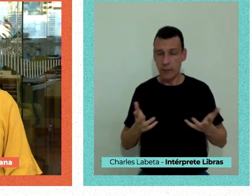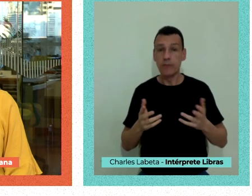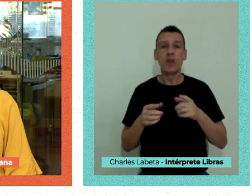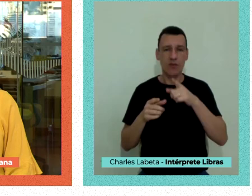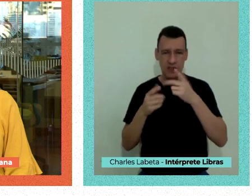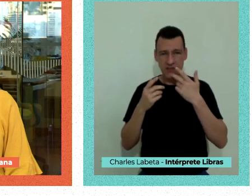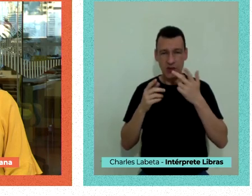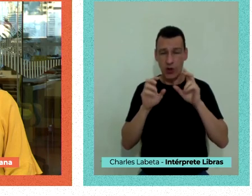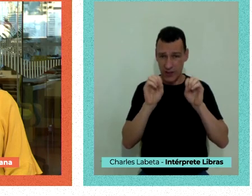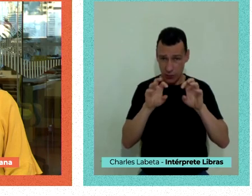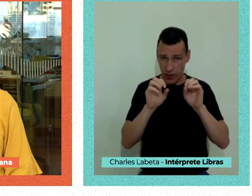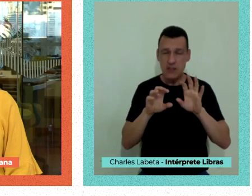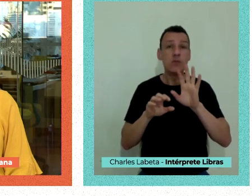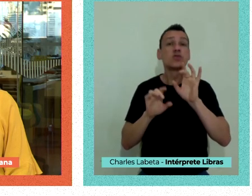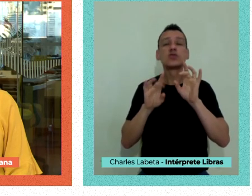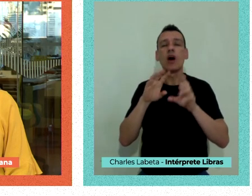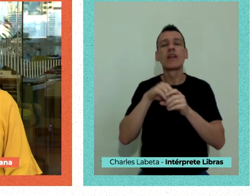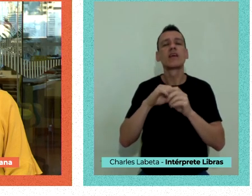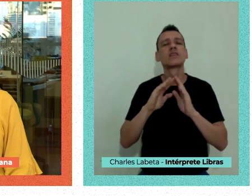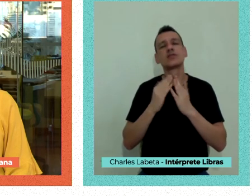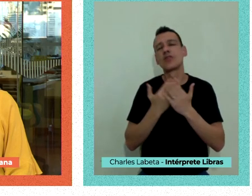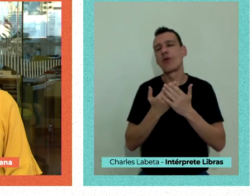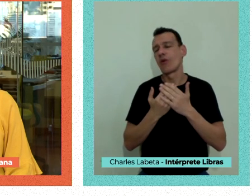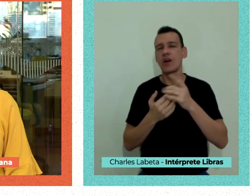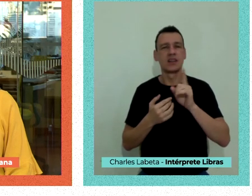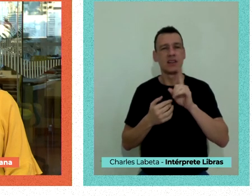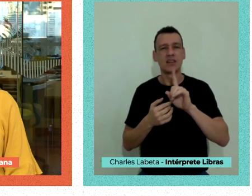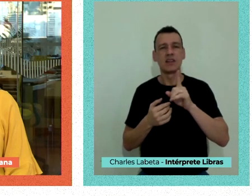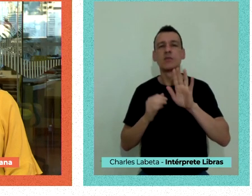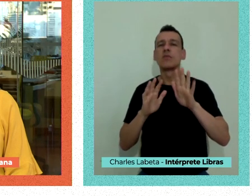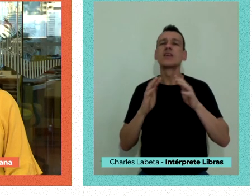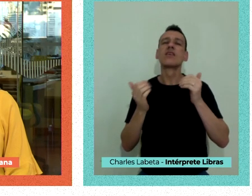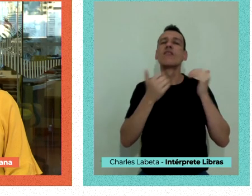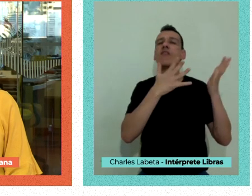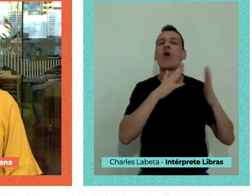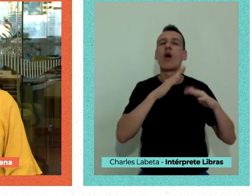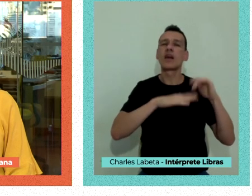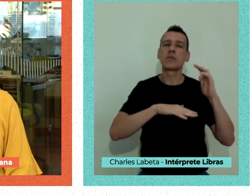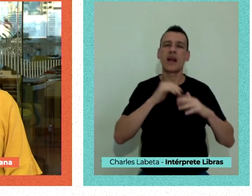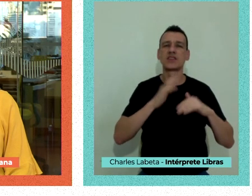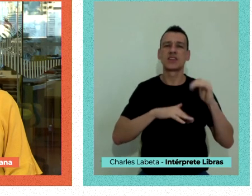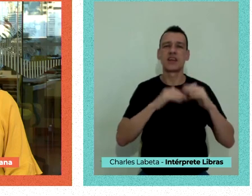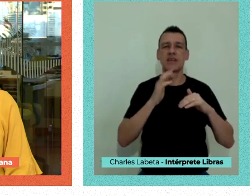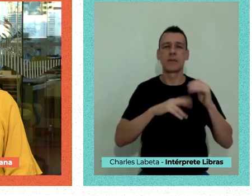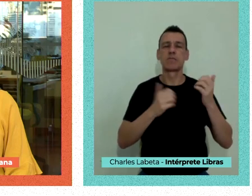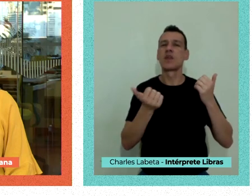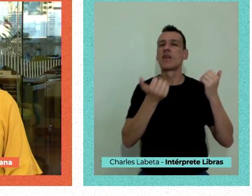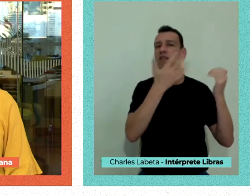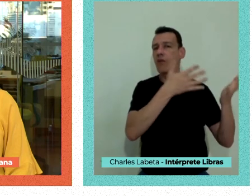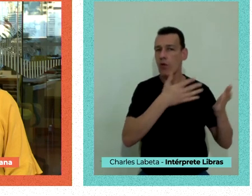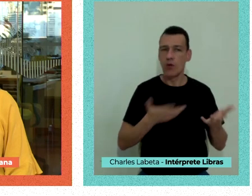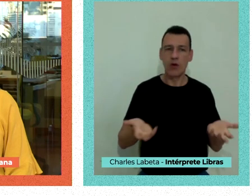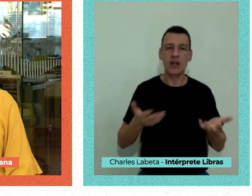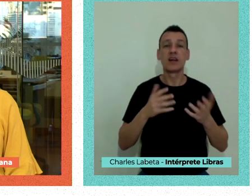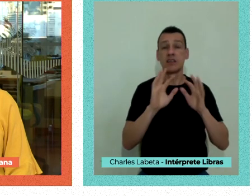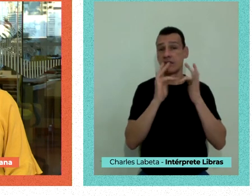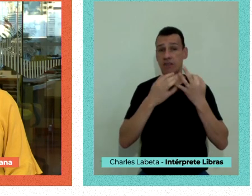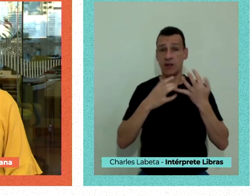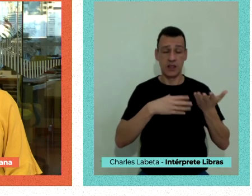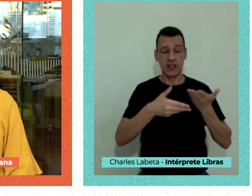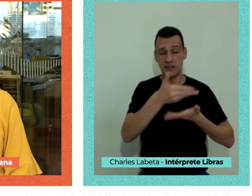do ambiente escolar, mas das nossas práticas do cotidiano, nas nossas relações com os nossos